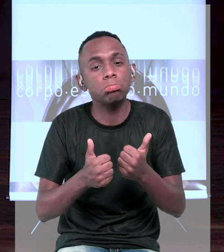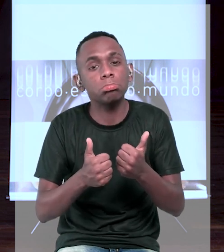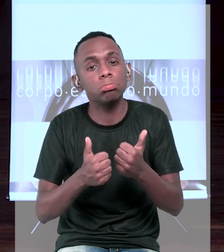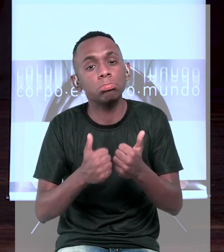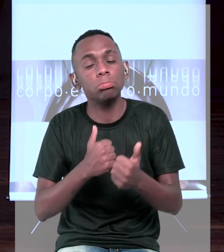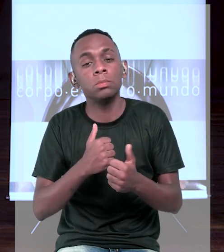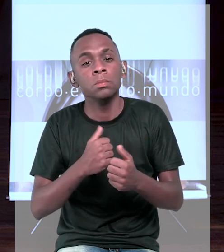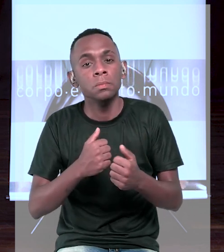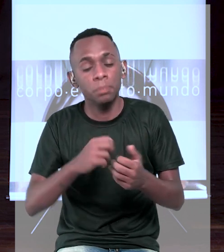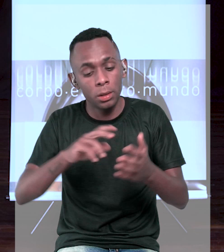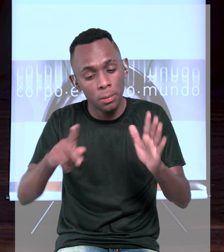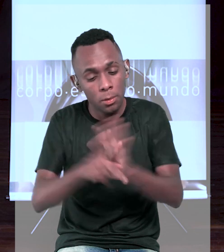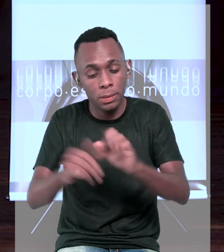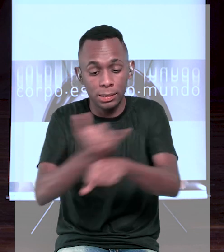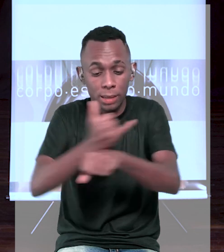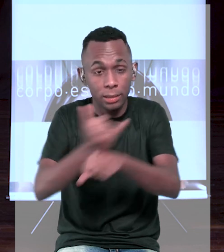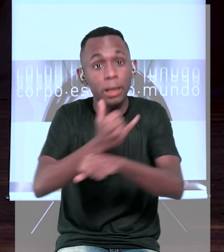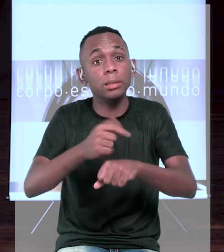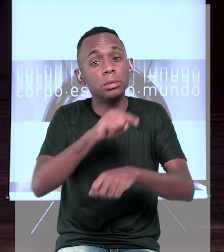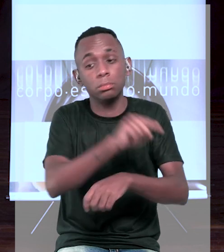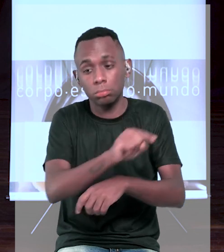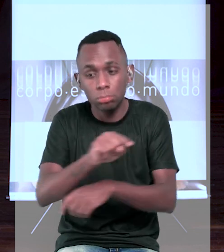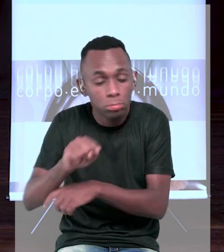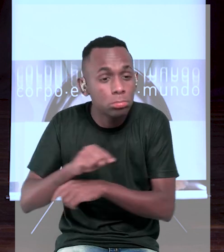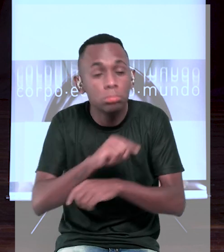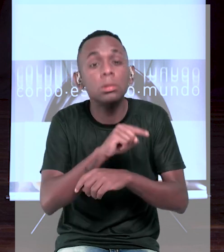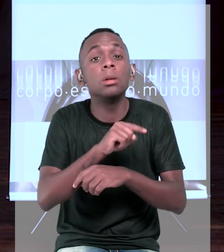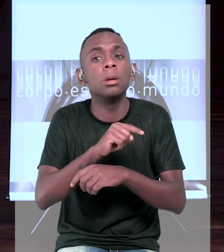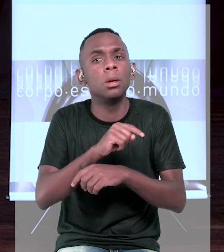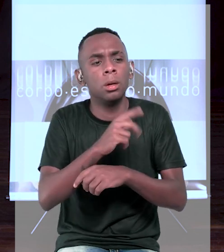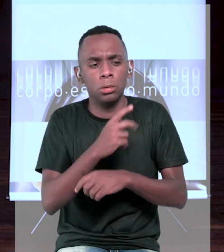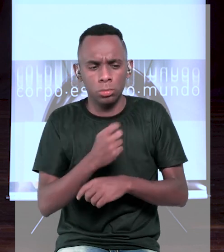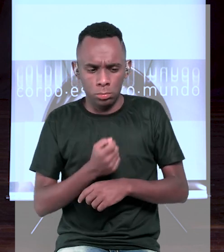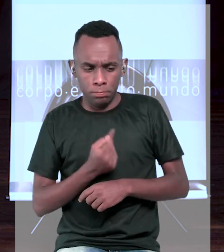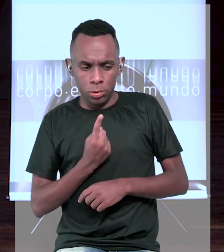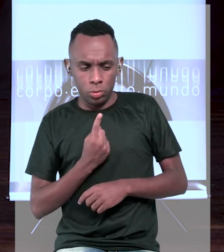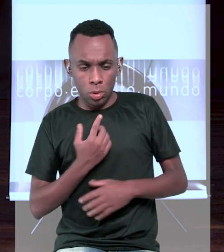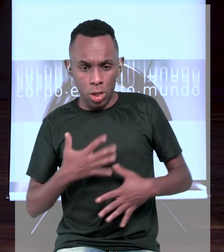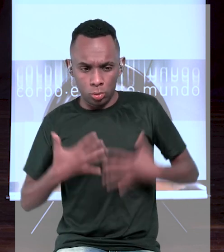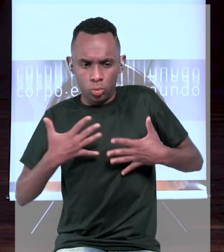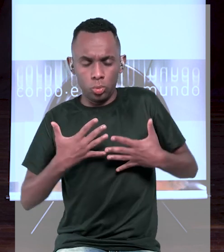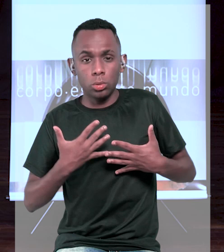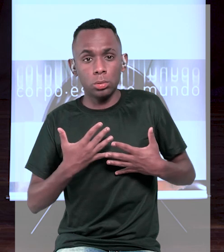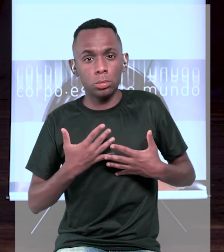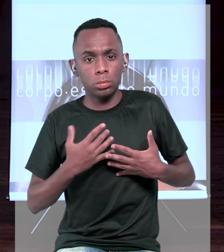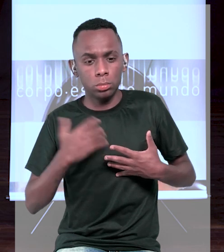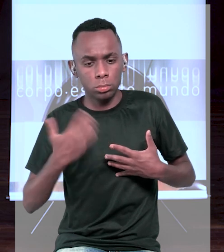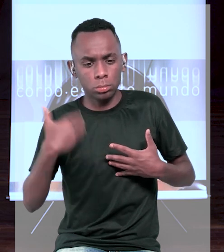desses procedimentos inteligentes vem nos assombrando um dia depois do